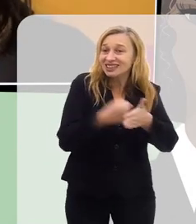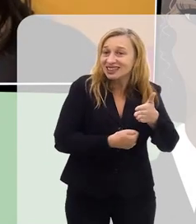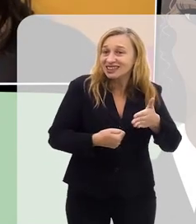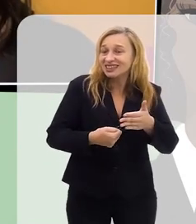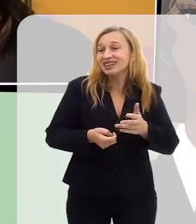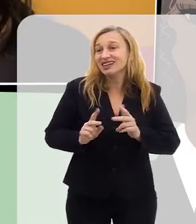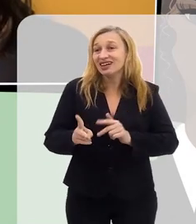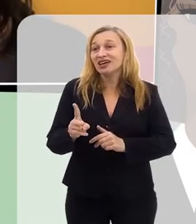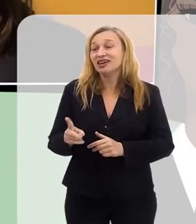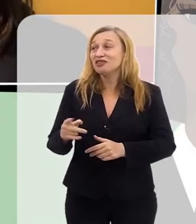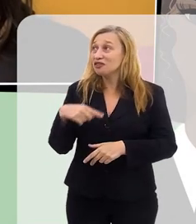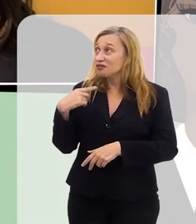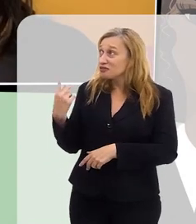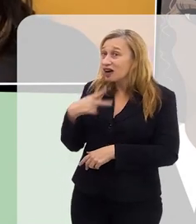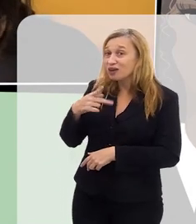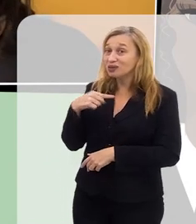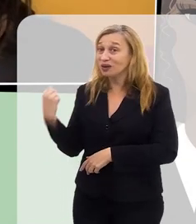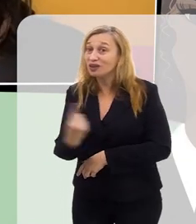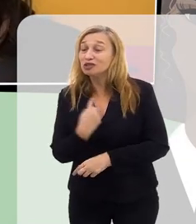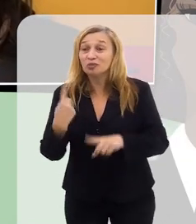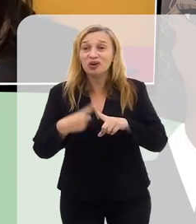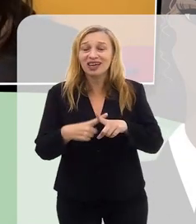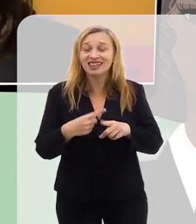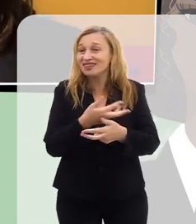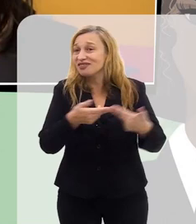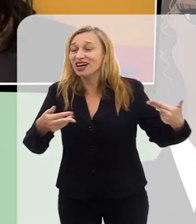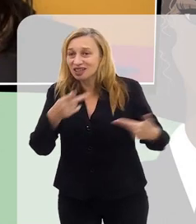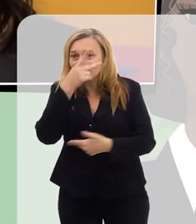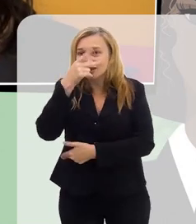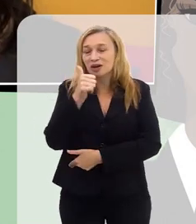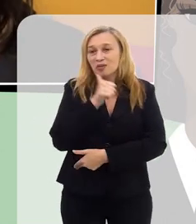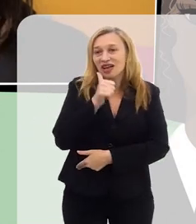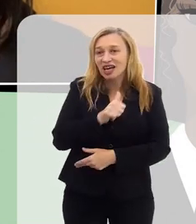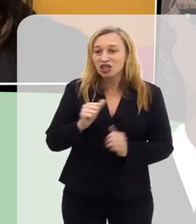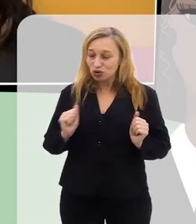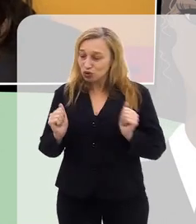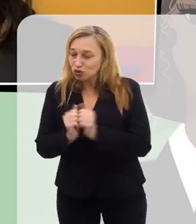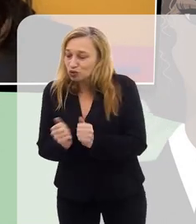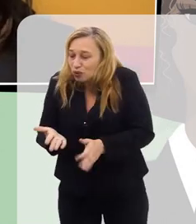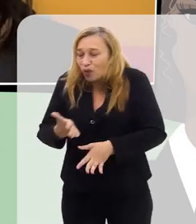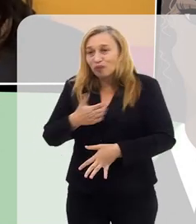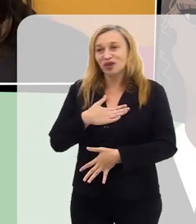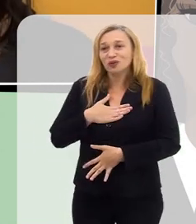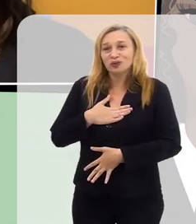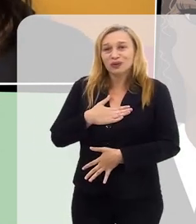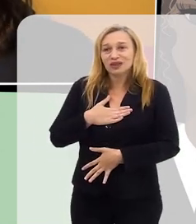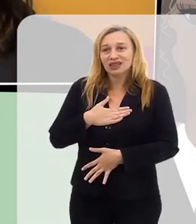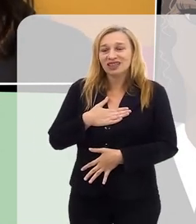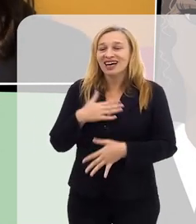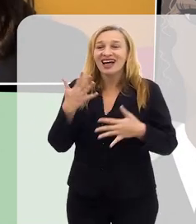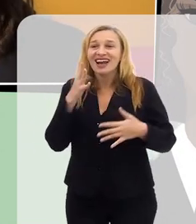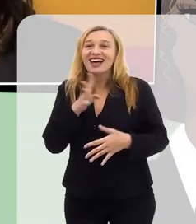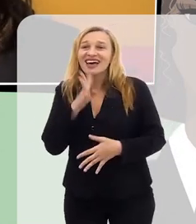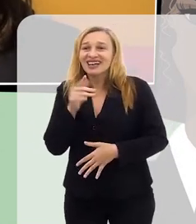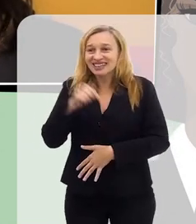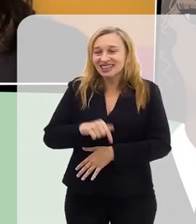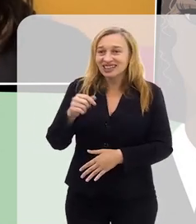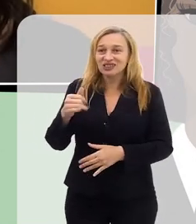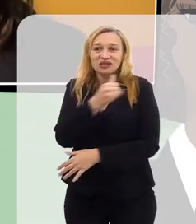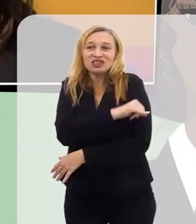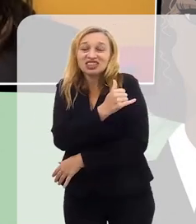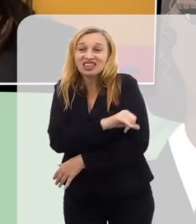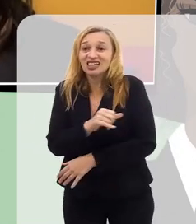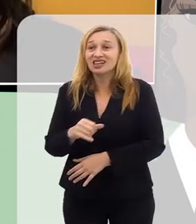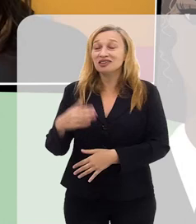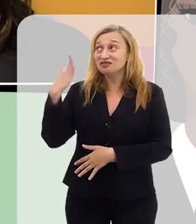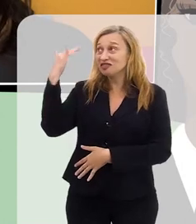lutando. Eu falo a gente porque eu sei que tem muita gente comigo, assim, tem muitas mulheres bacanas aqui no Rio